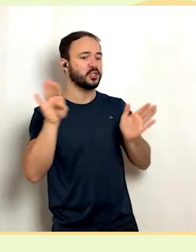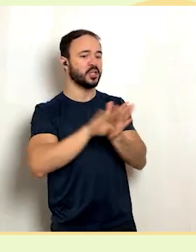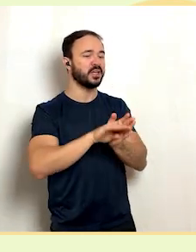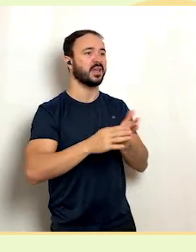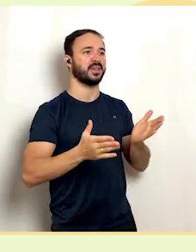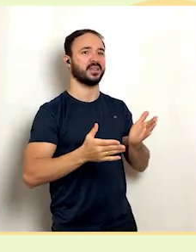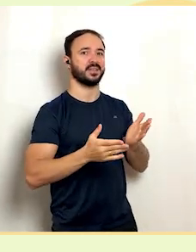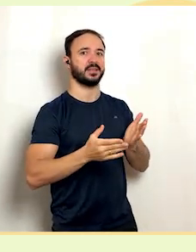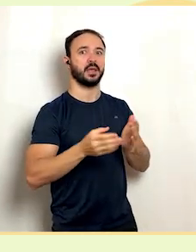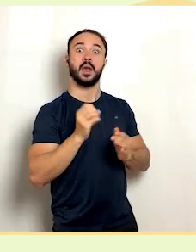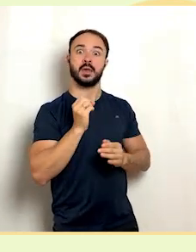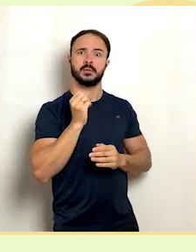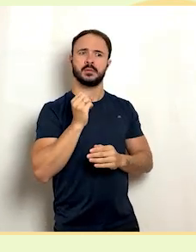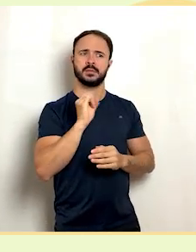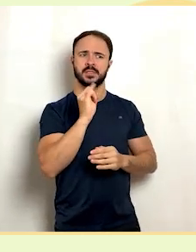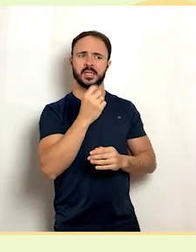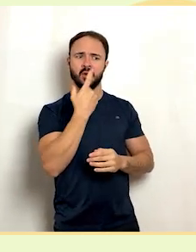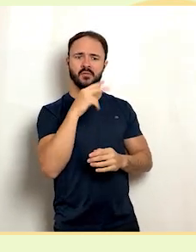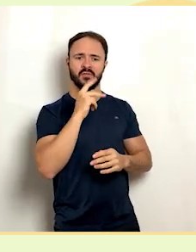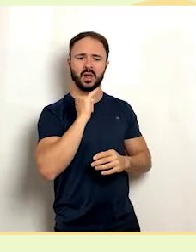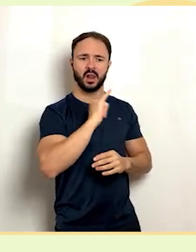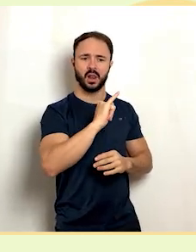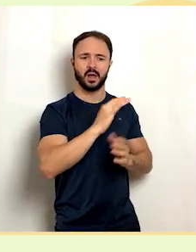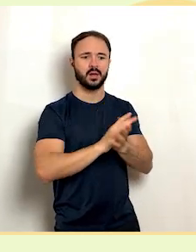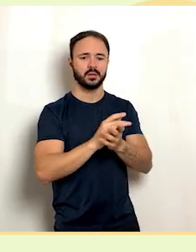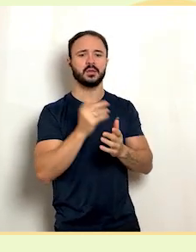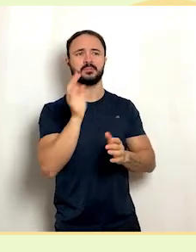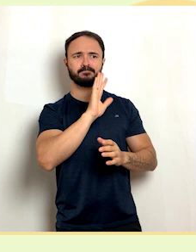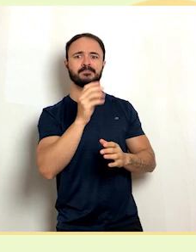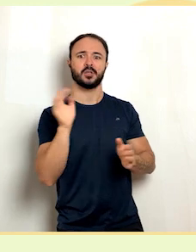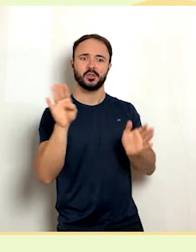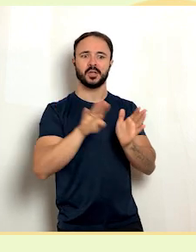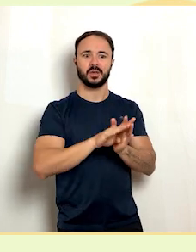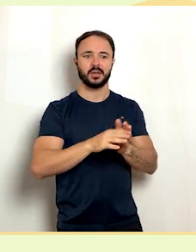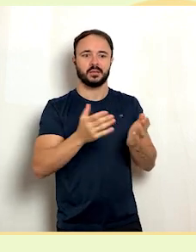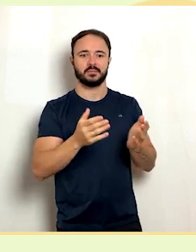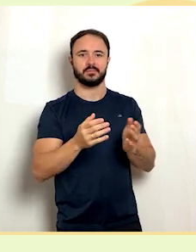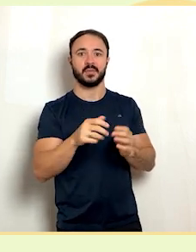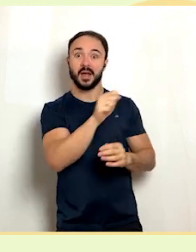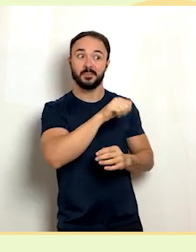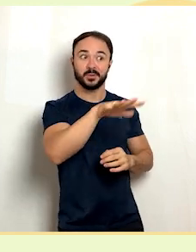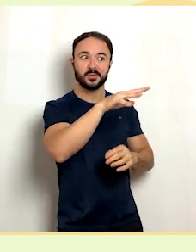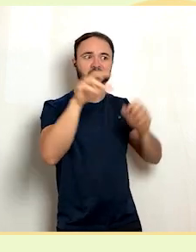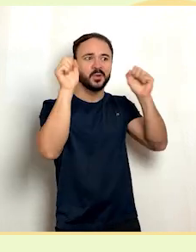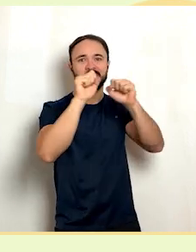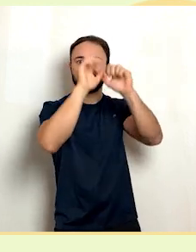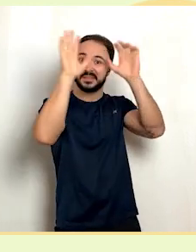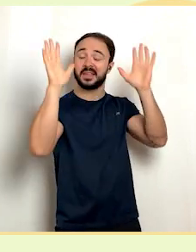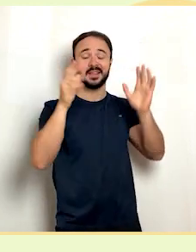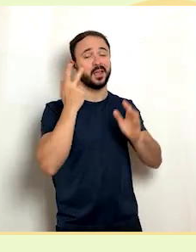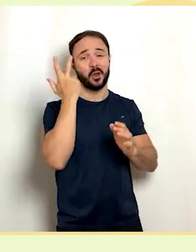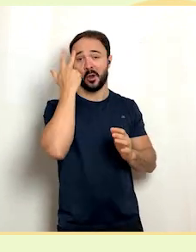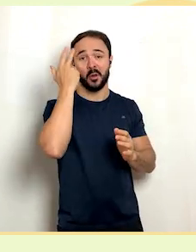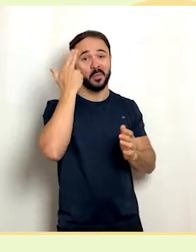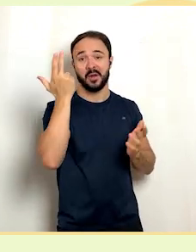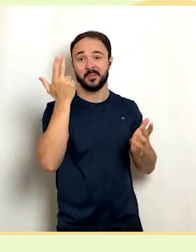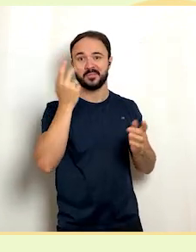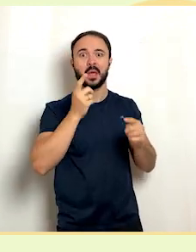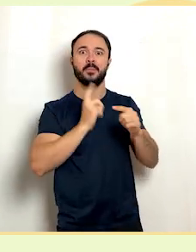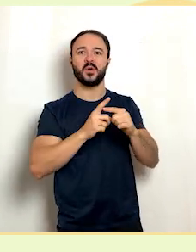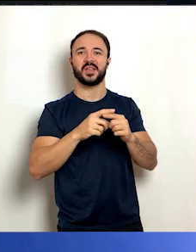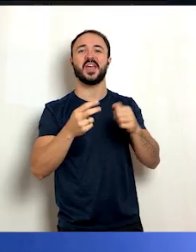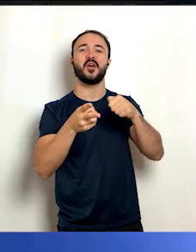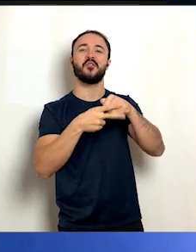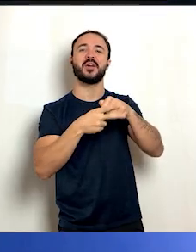Se eu disser, gente, cheguei, as pessoas irão entender que eu cheguei. Por quê? O verbo chegar, ele